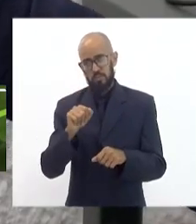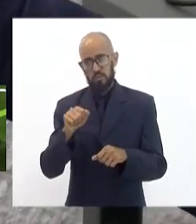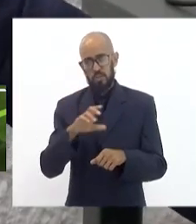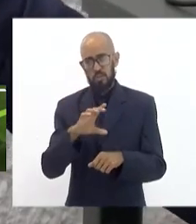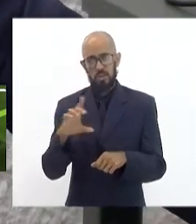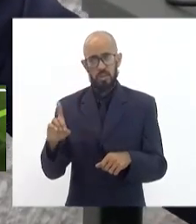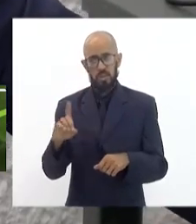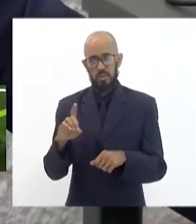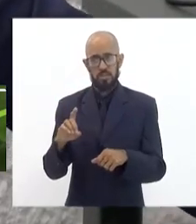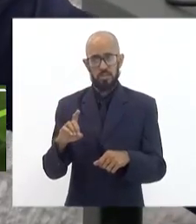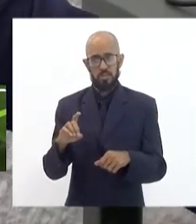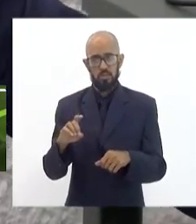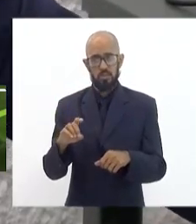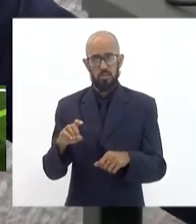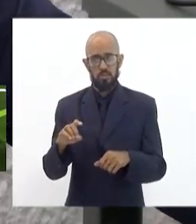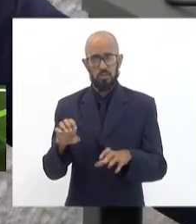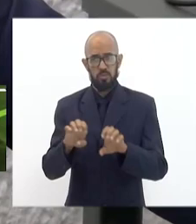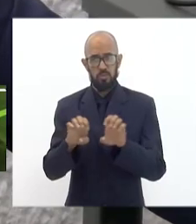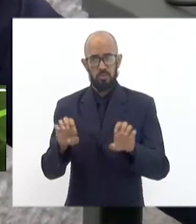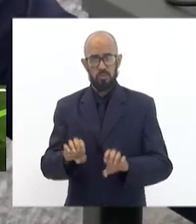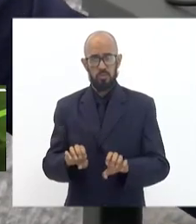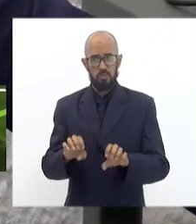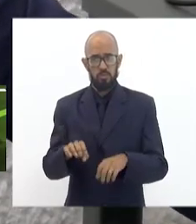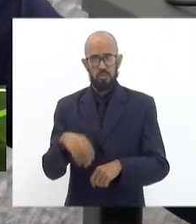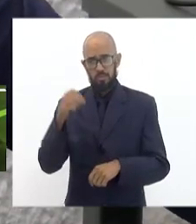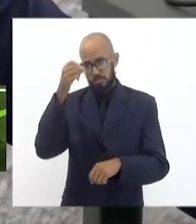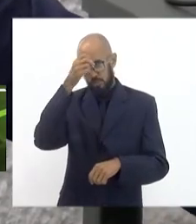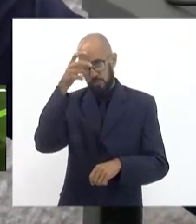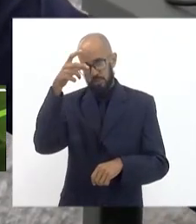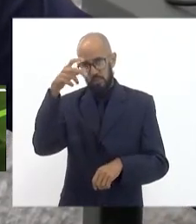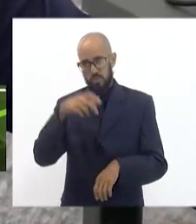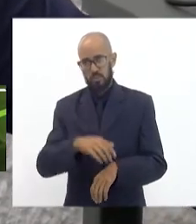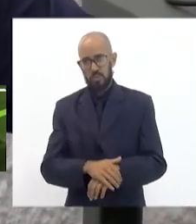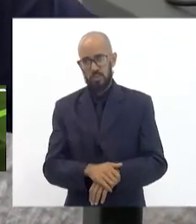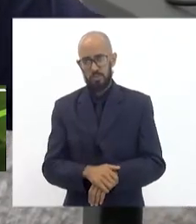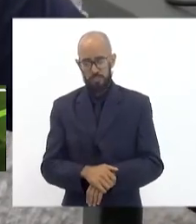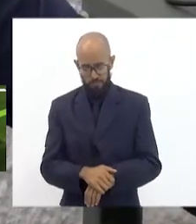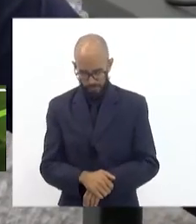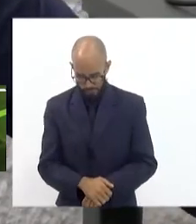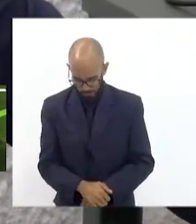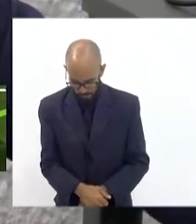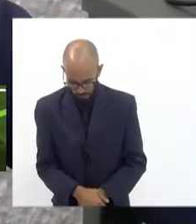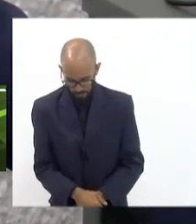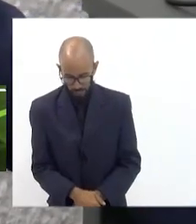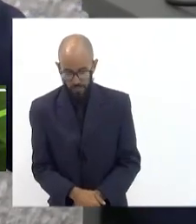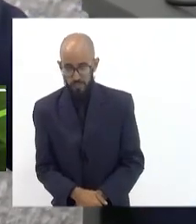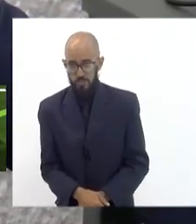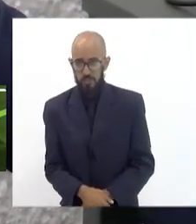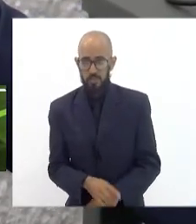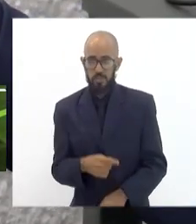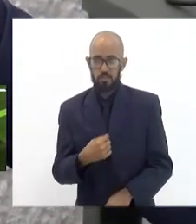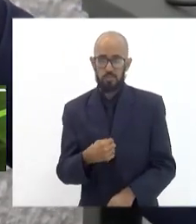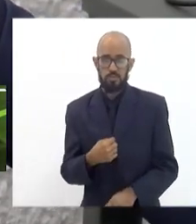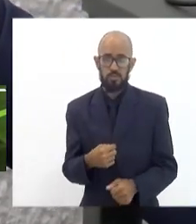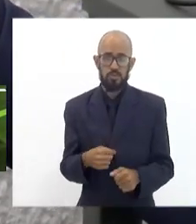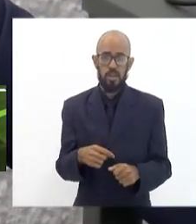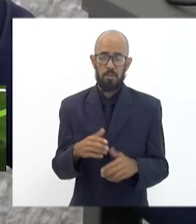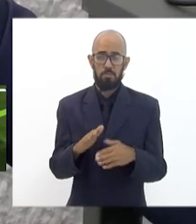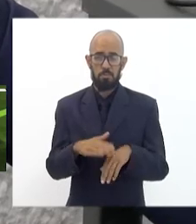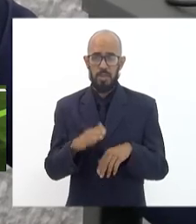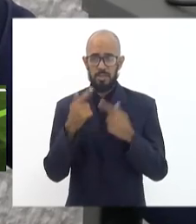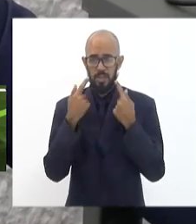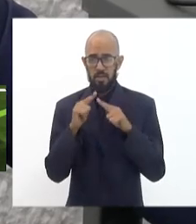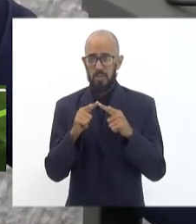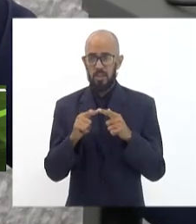a estrutura faz a prefeitura fazendo o mapa agora porque o problema é menor antes foi nós fizemos porque era um problema mais mais grave